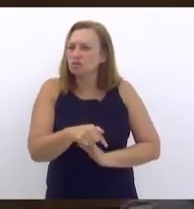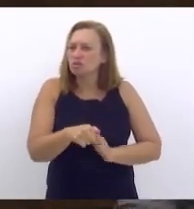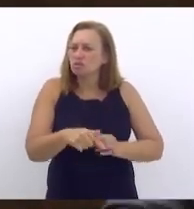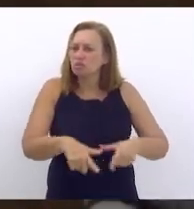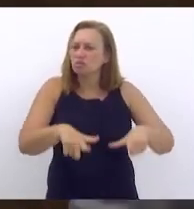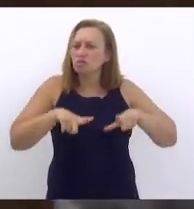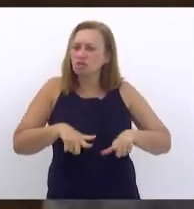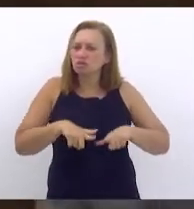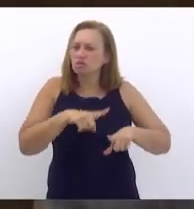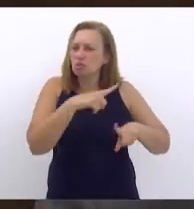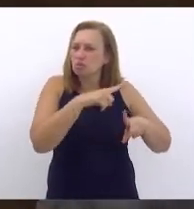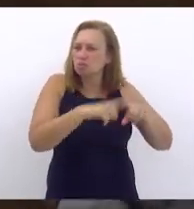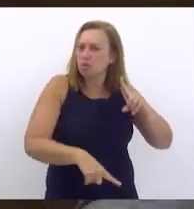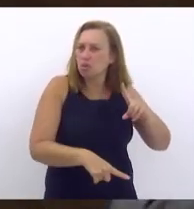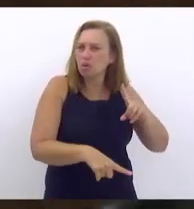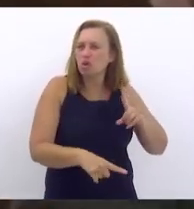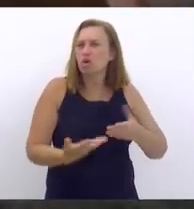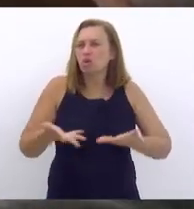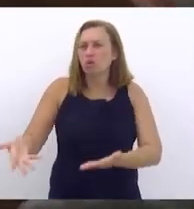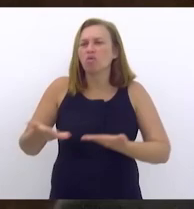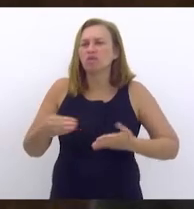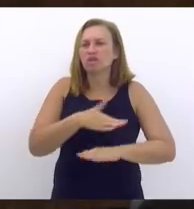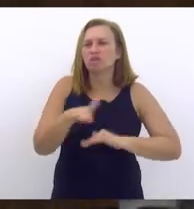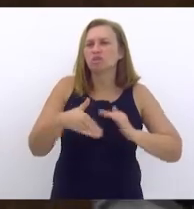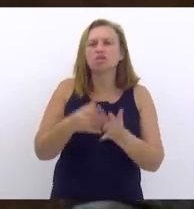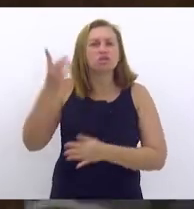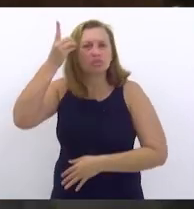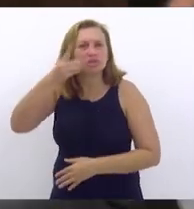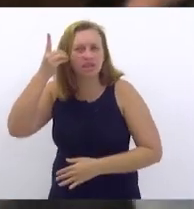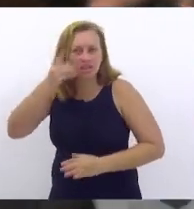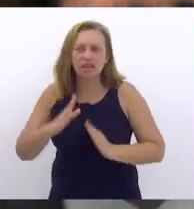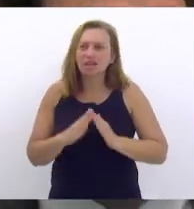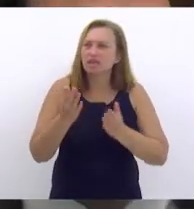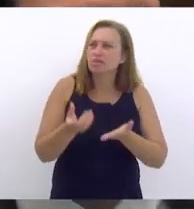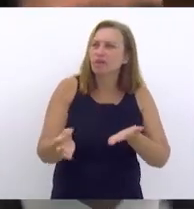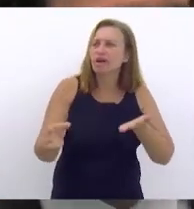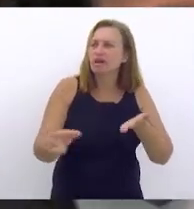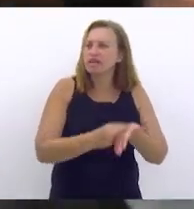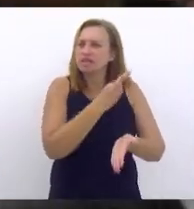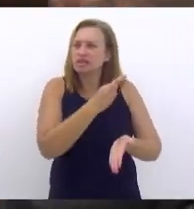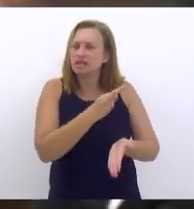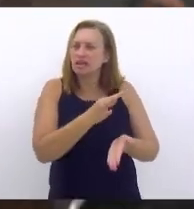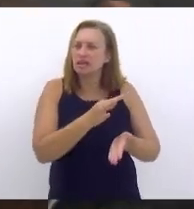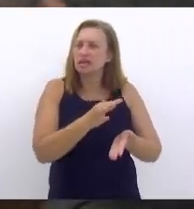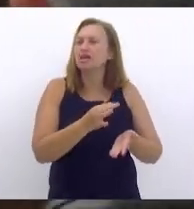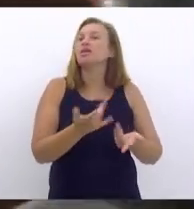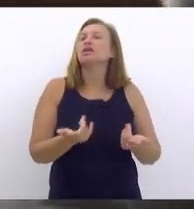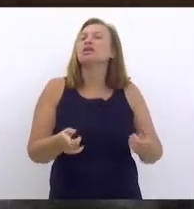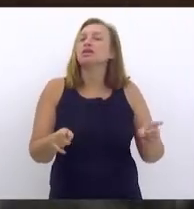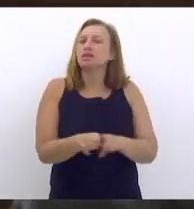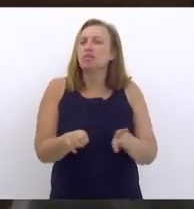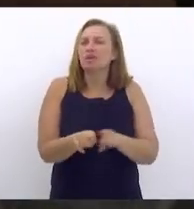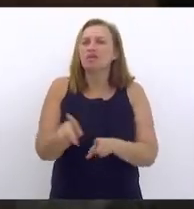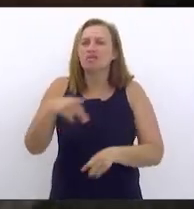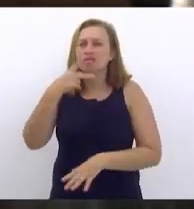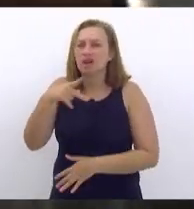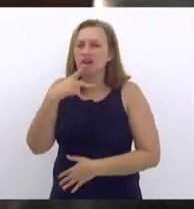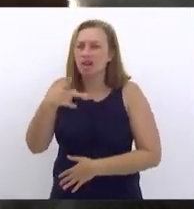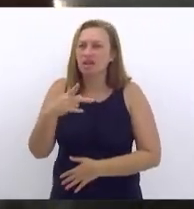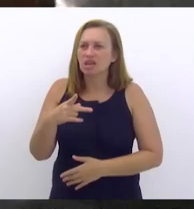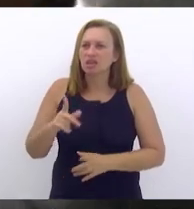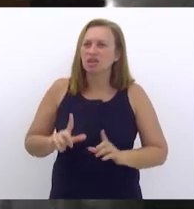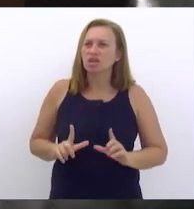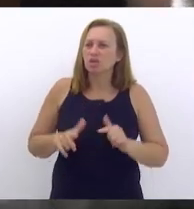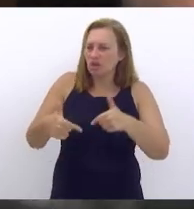lá, a qual eu convido aqui todos os deputados da casa para assinar conosco essa moção e também dizer que a atitude